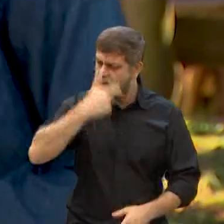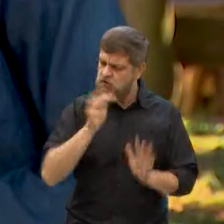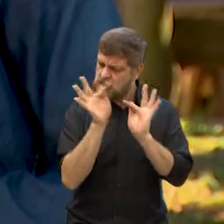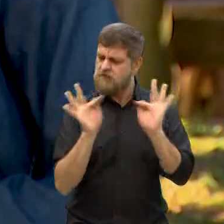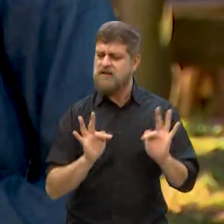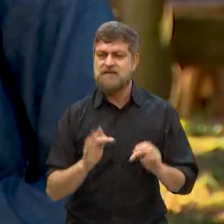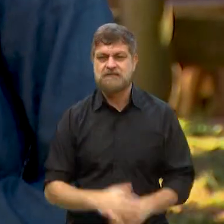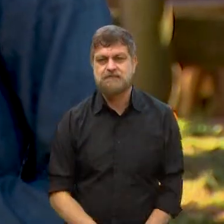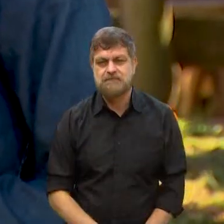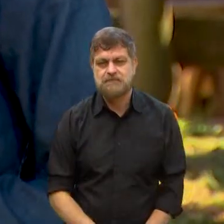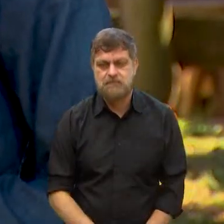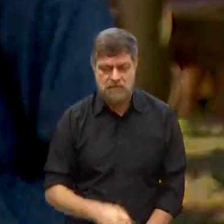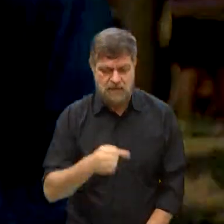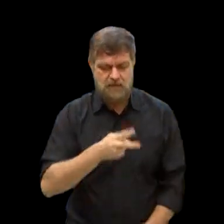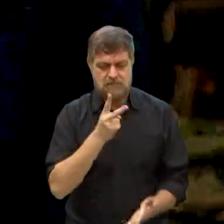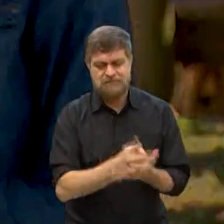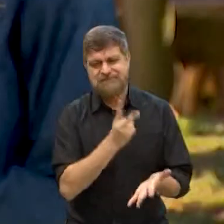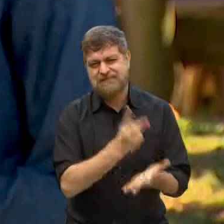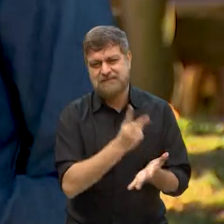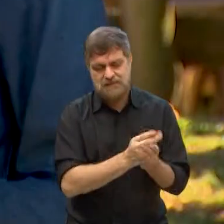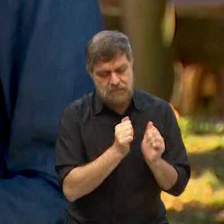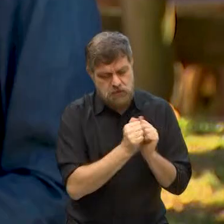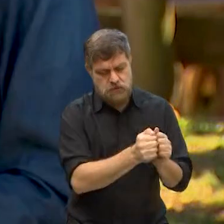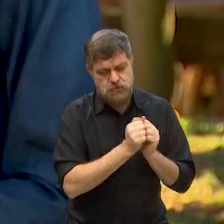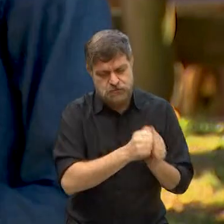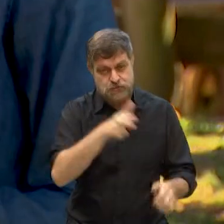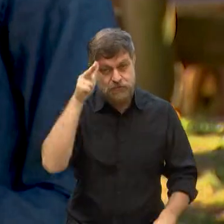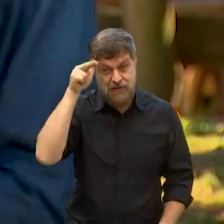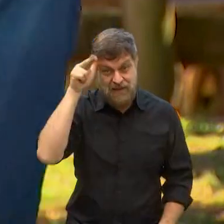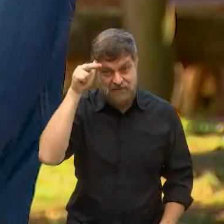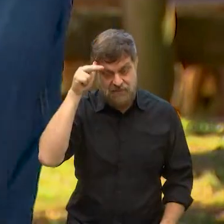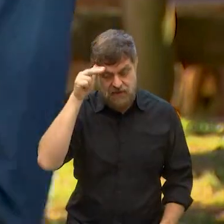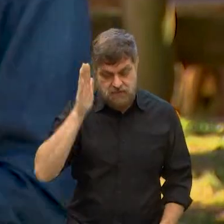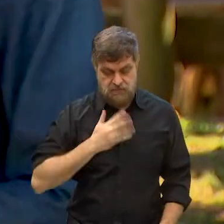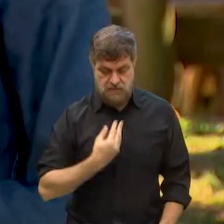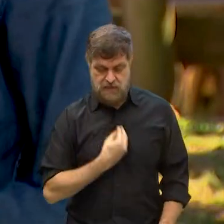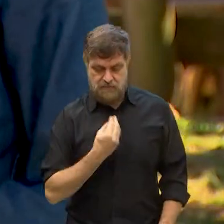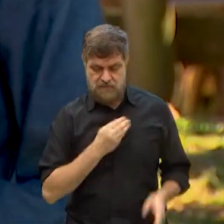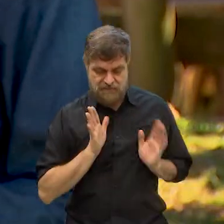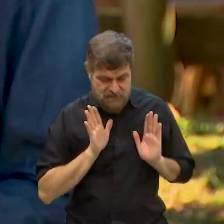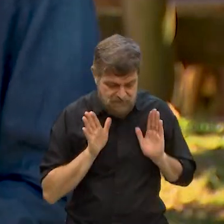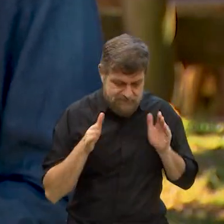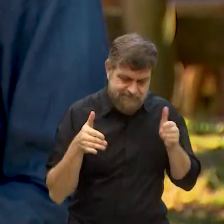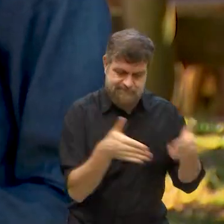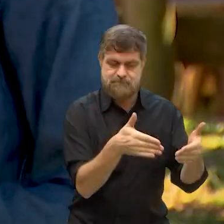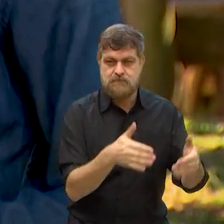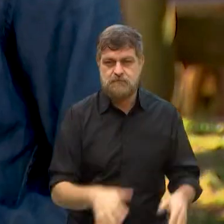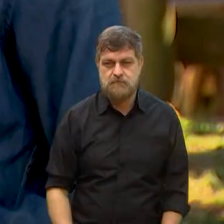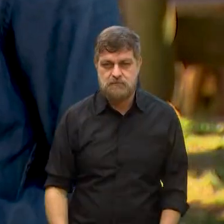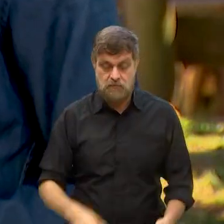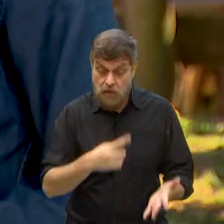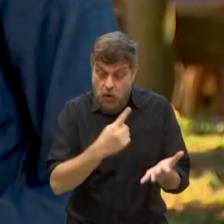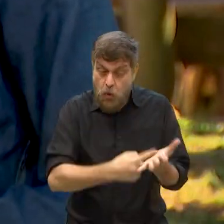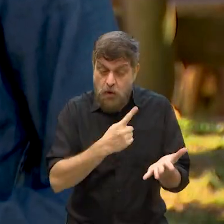ser feliz com esta rotina. Eu fico muito mais tempo aqui por causa dos animais, né? A minha